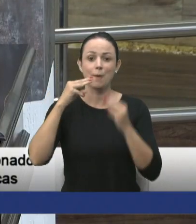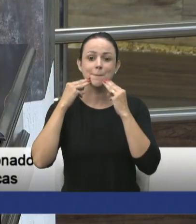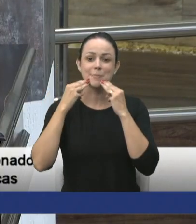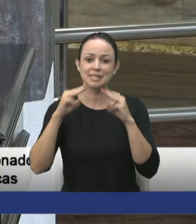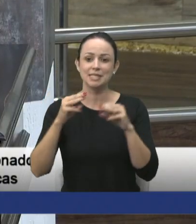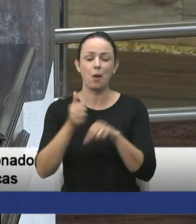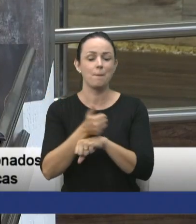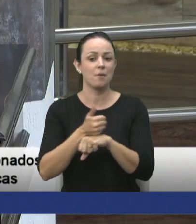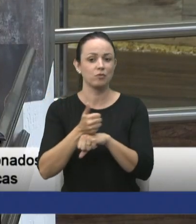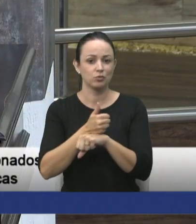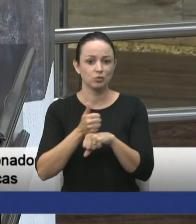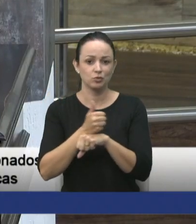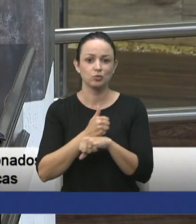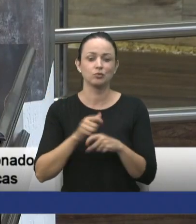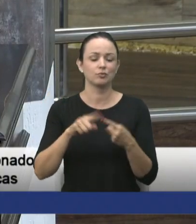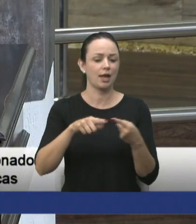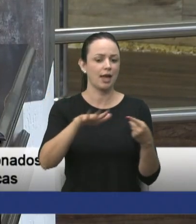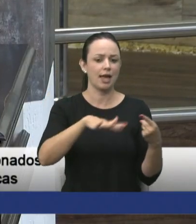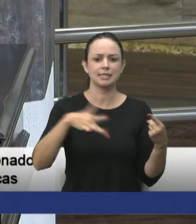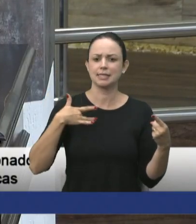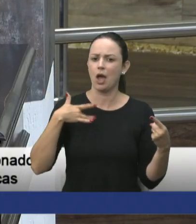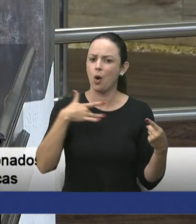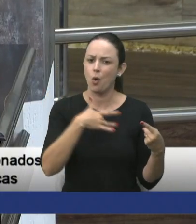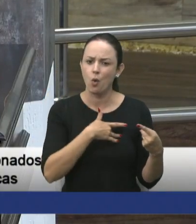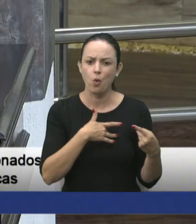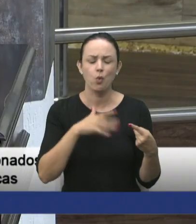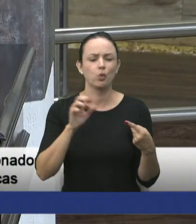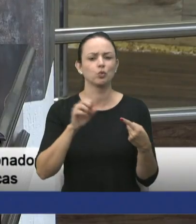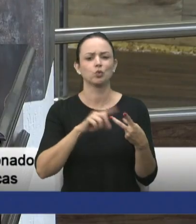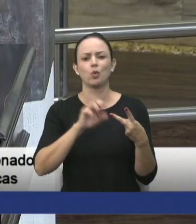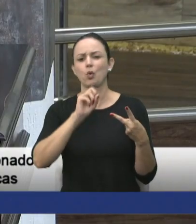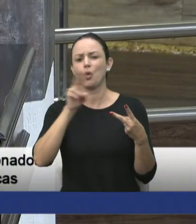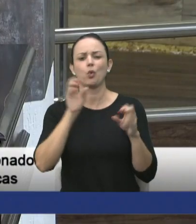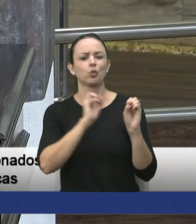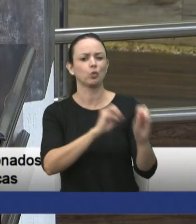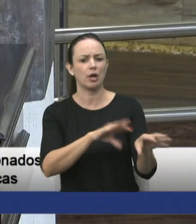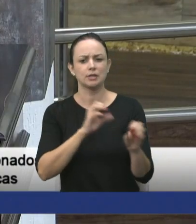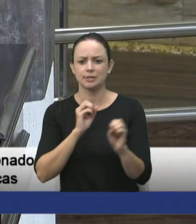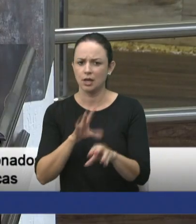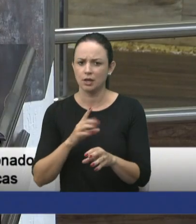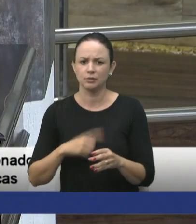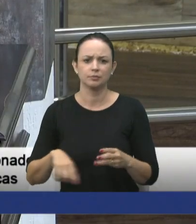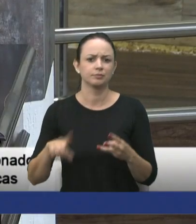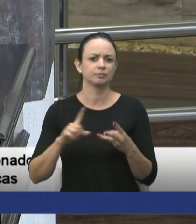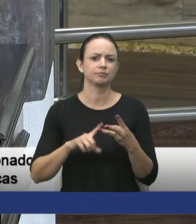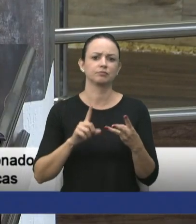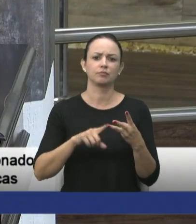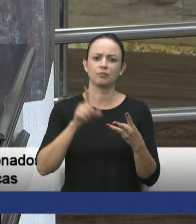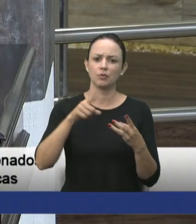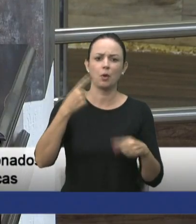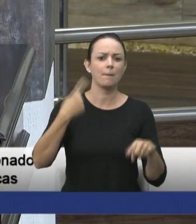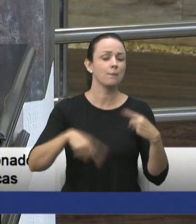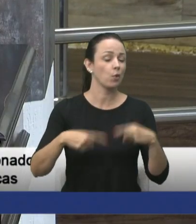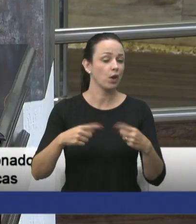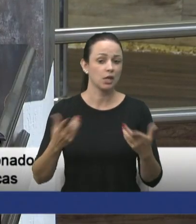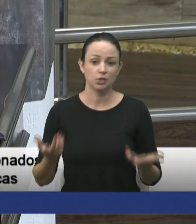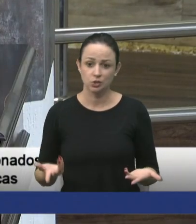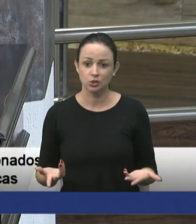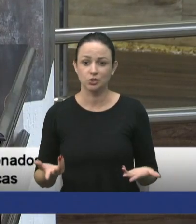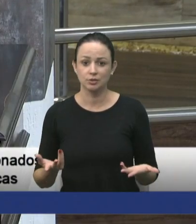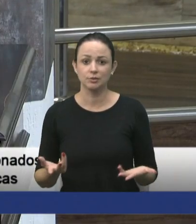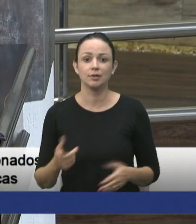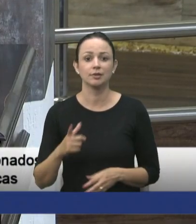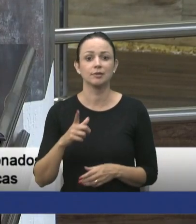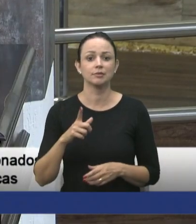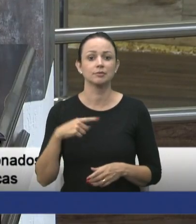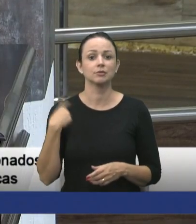ou seja na parte da saúde, ou seja na parte educacional, ou seja na parte política, temos que